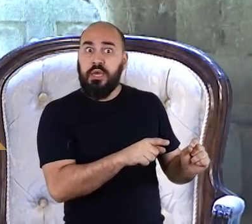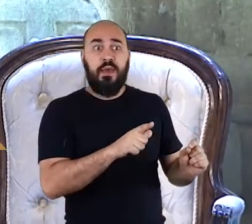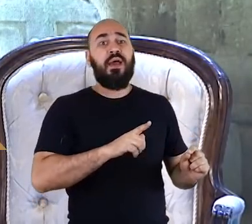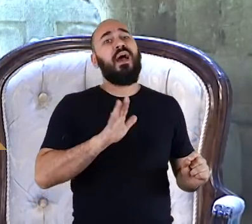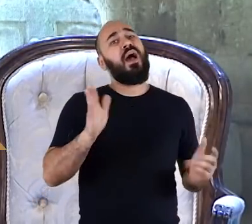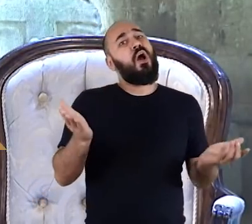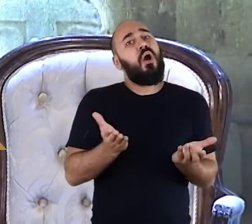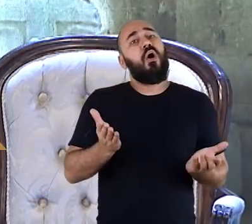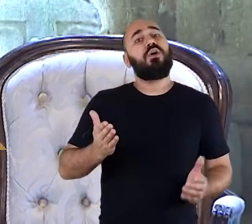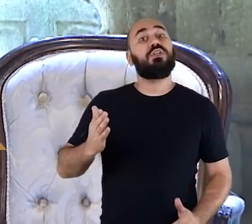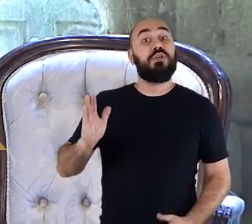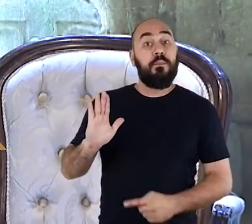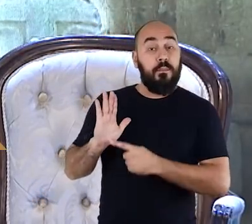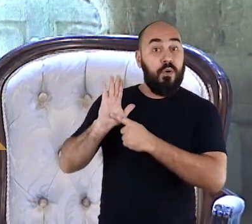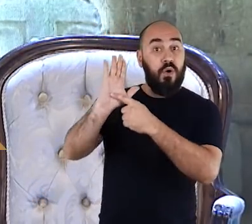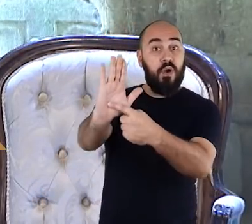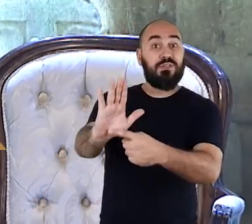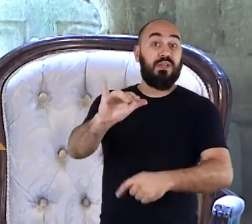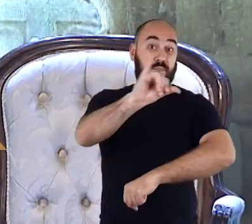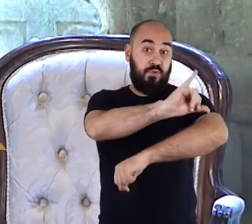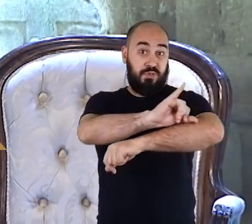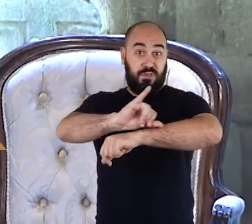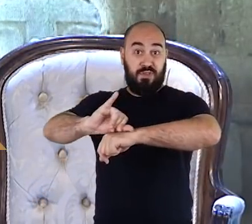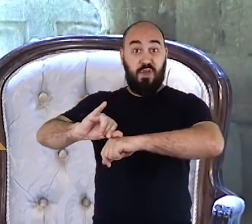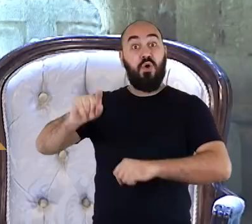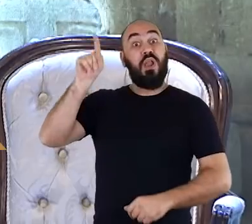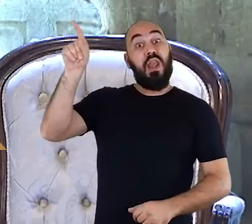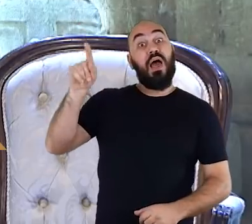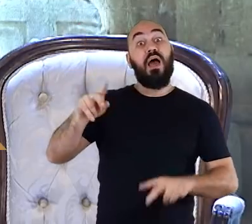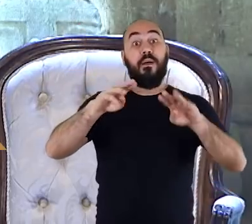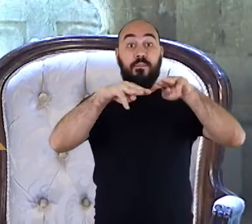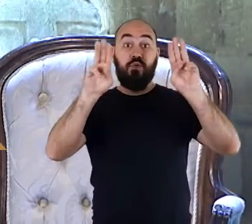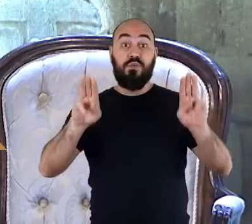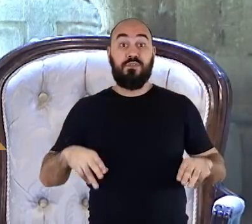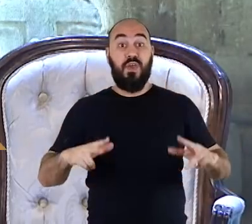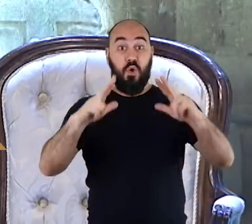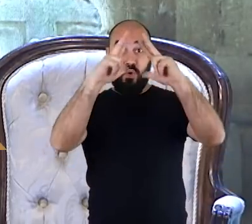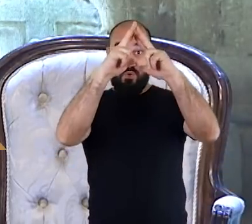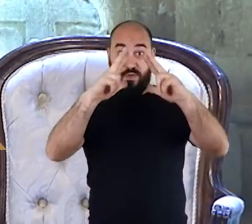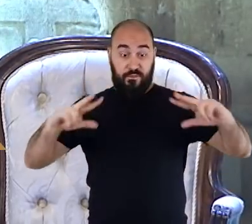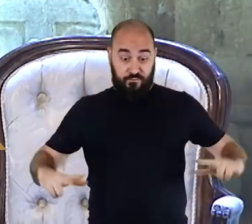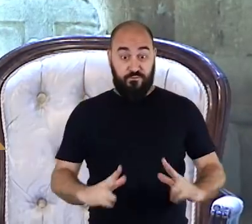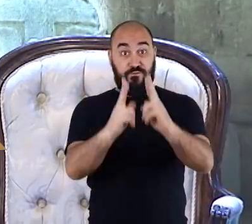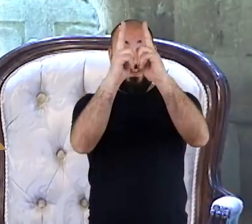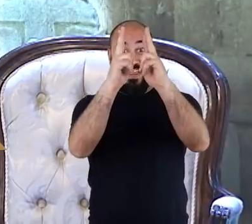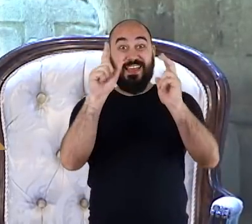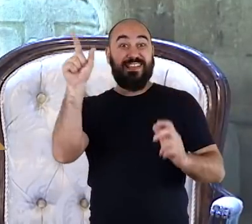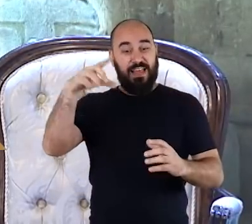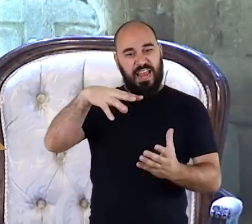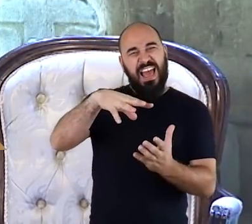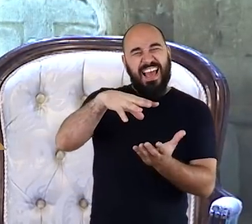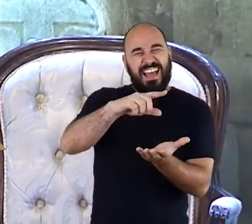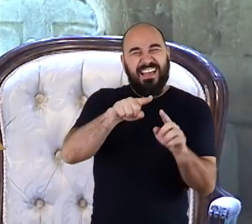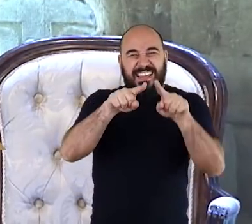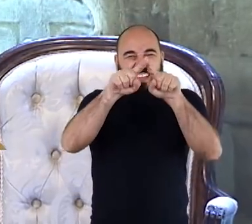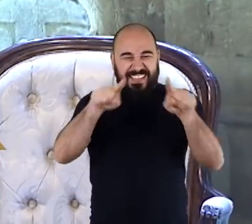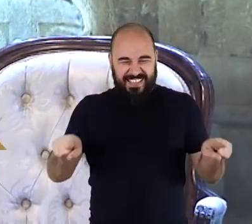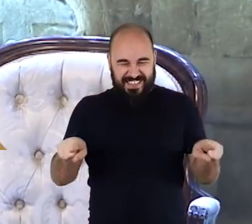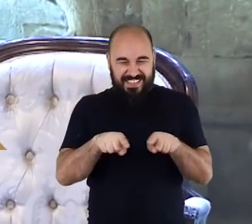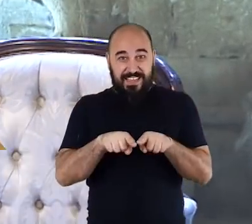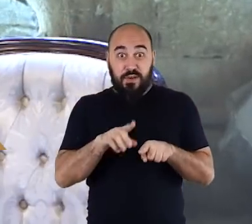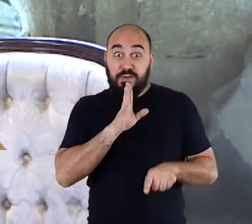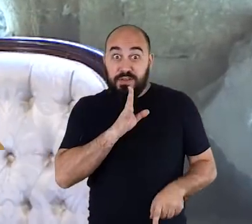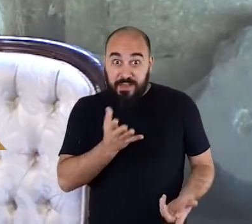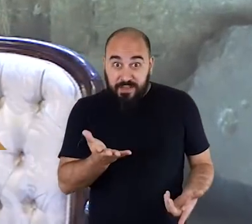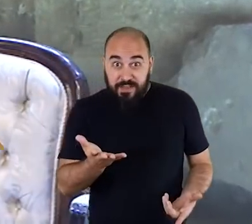exposição permanente no Museu do Louvre, em Paris. Tudo começou há 120 anos antes. E eu vou contar melhor essa história para